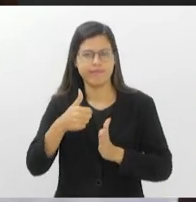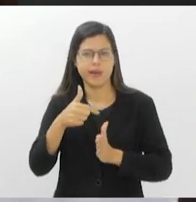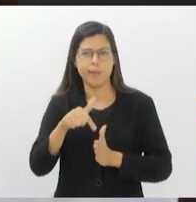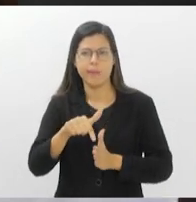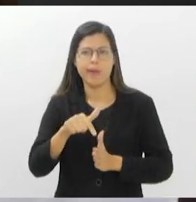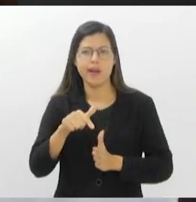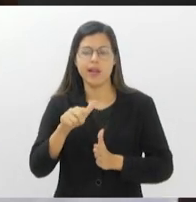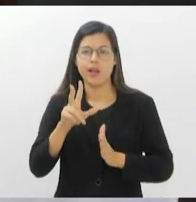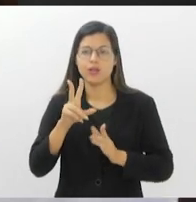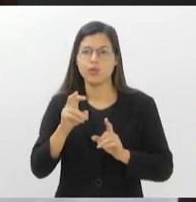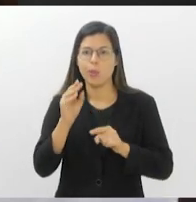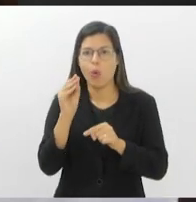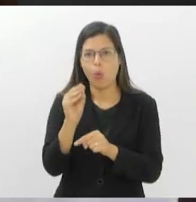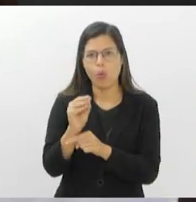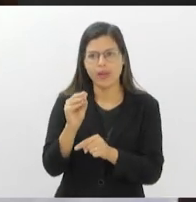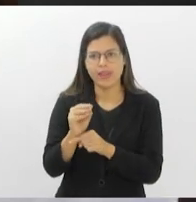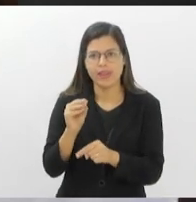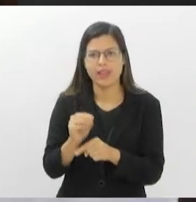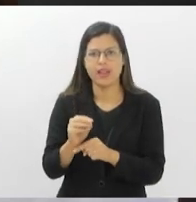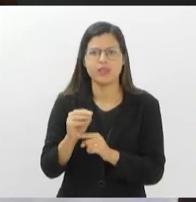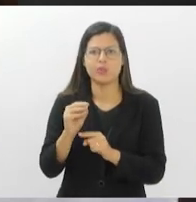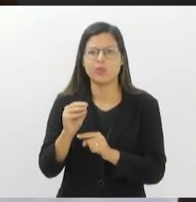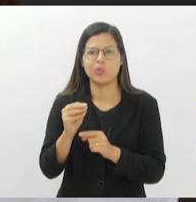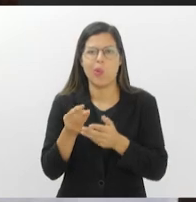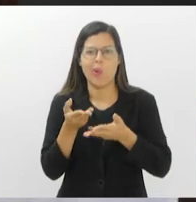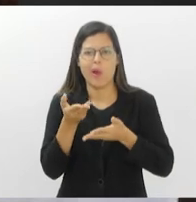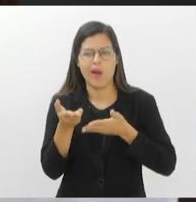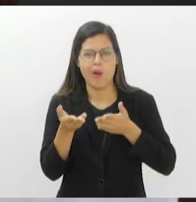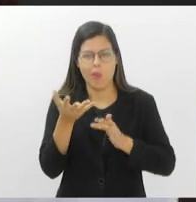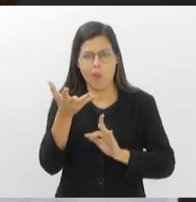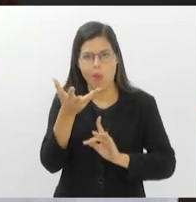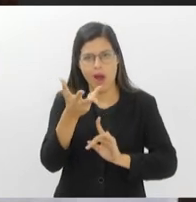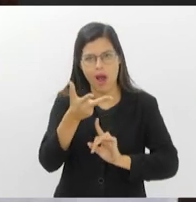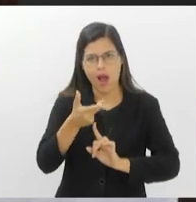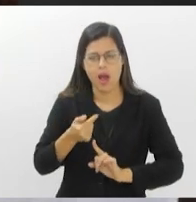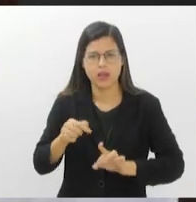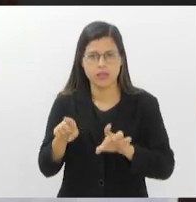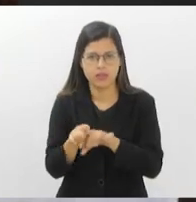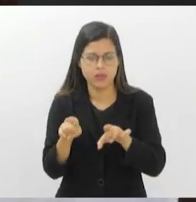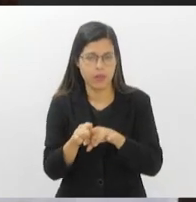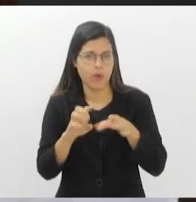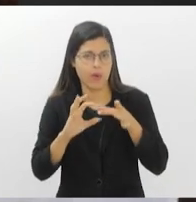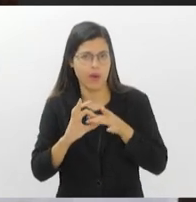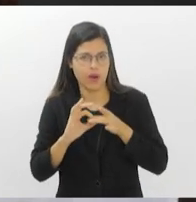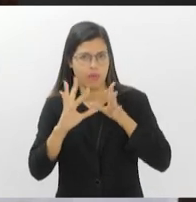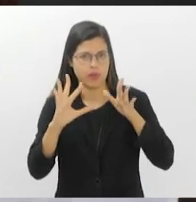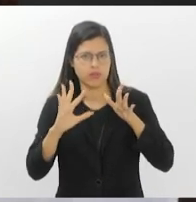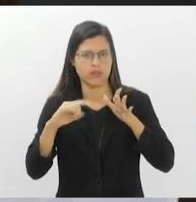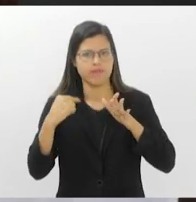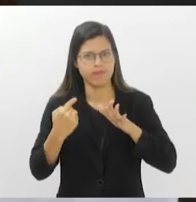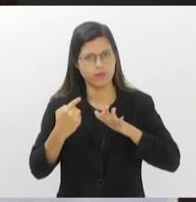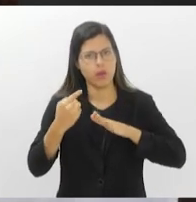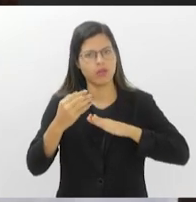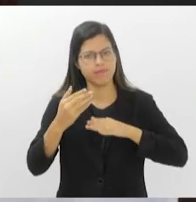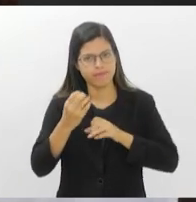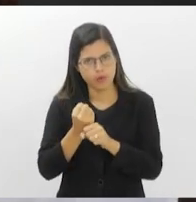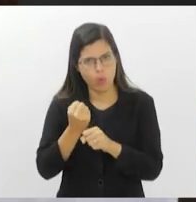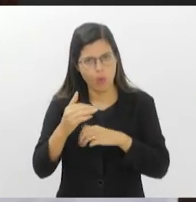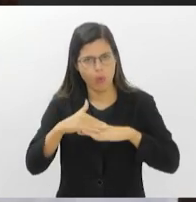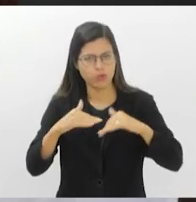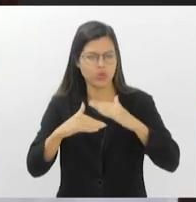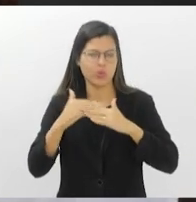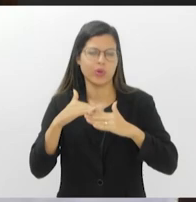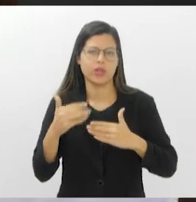o cuidado com a arte, com os caminhos de libertação que a gente vem construindo. E a gente tem aqui no Estado do